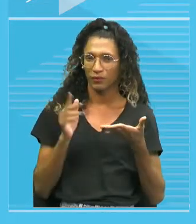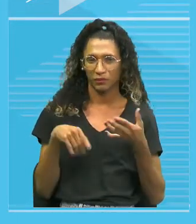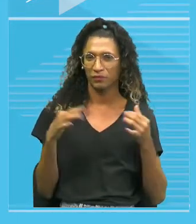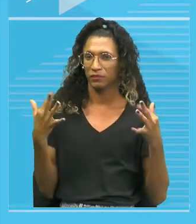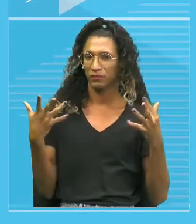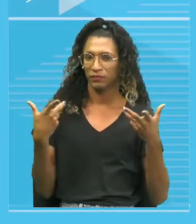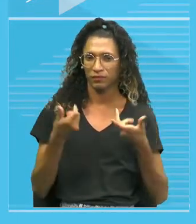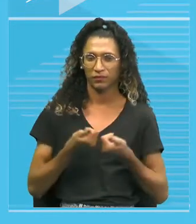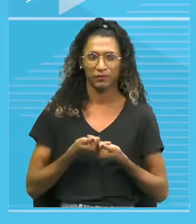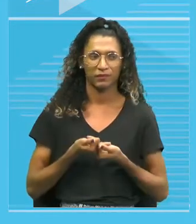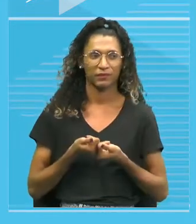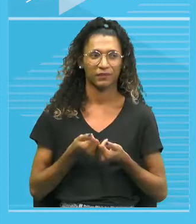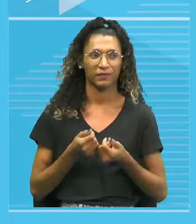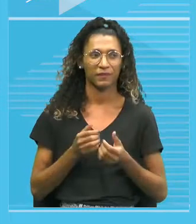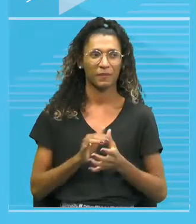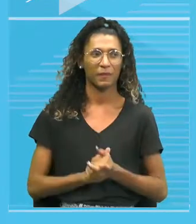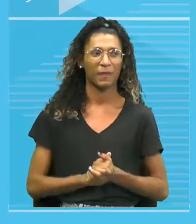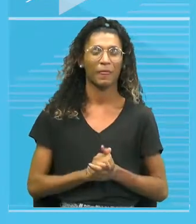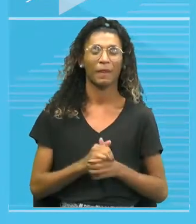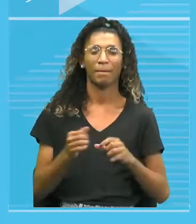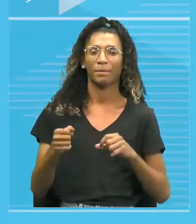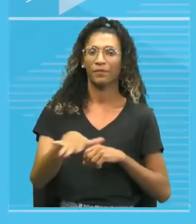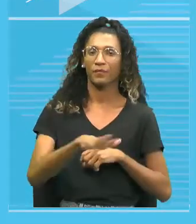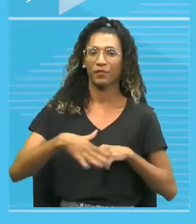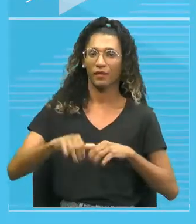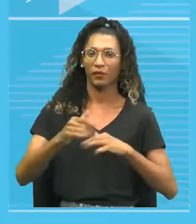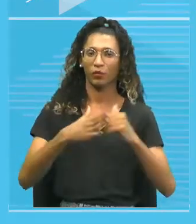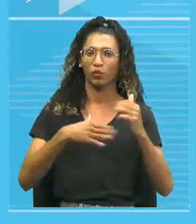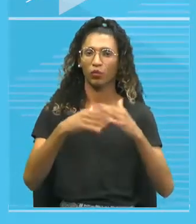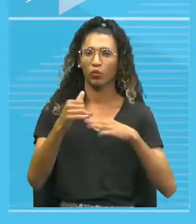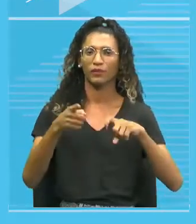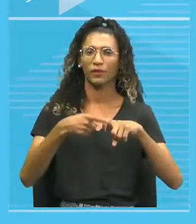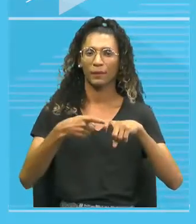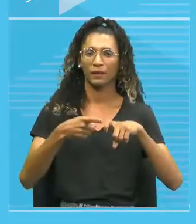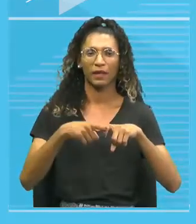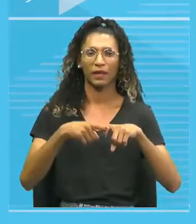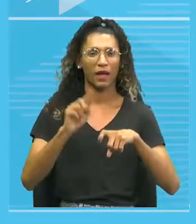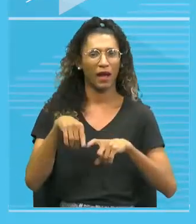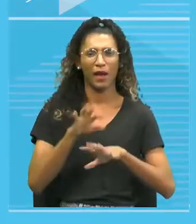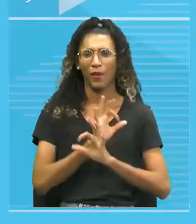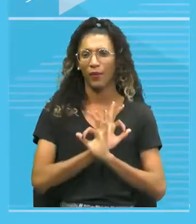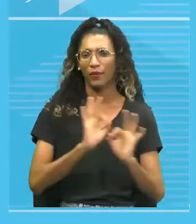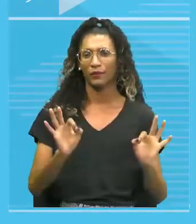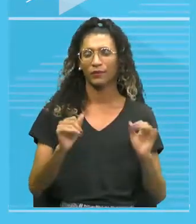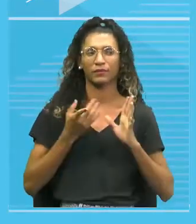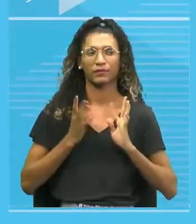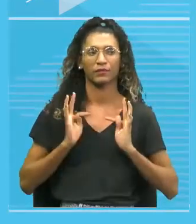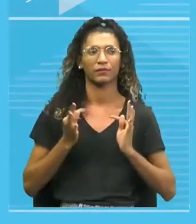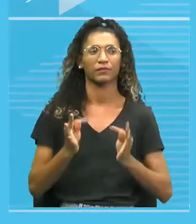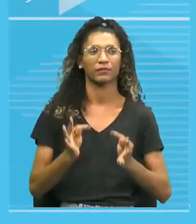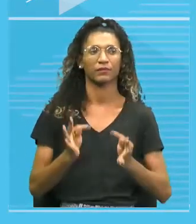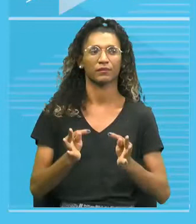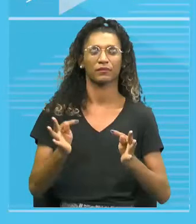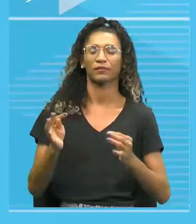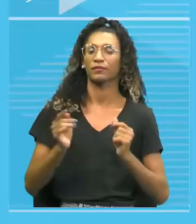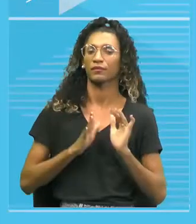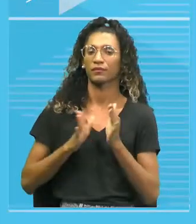gente? Medicina hoje é fantástica. Então tá aí, ó, tecnologias em saúde são